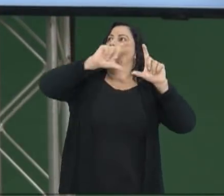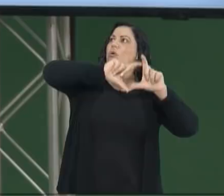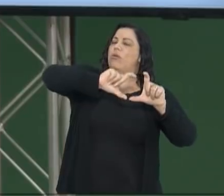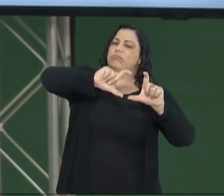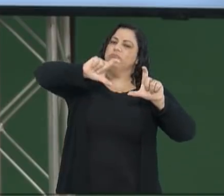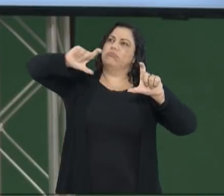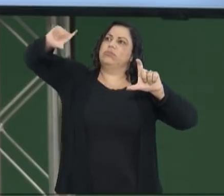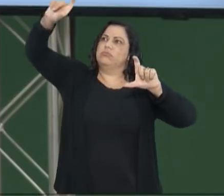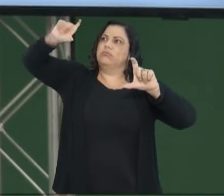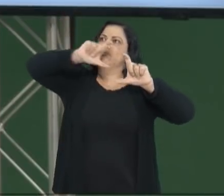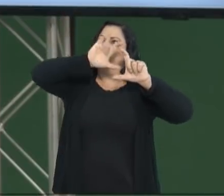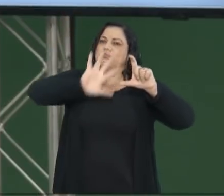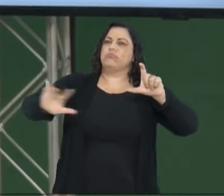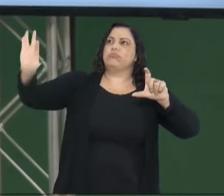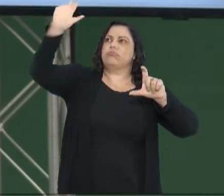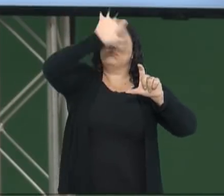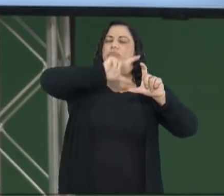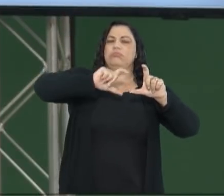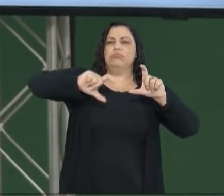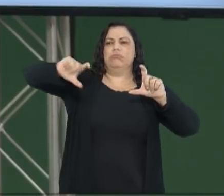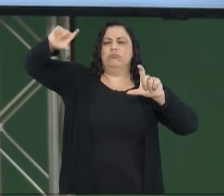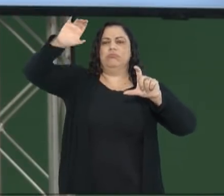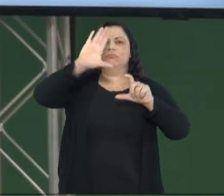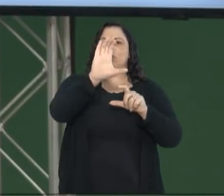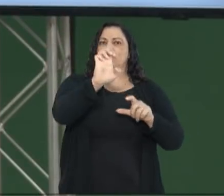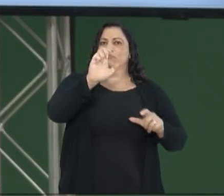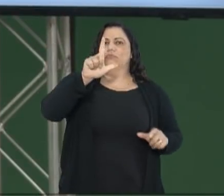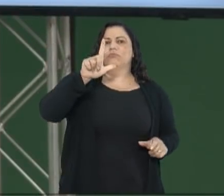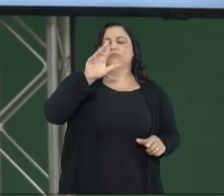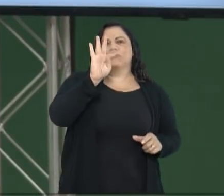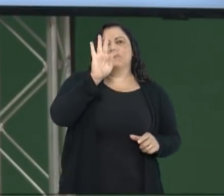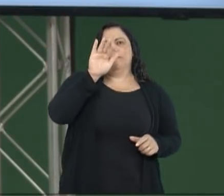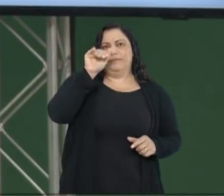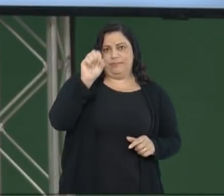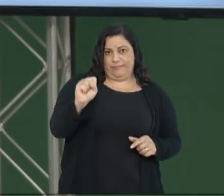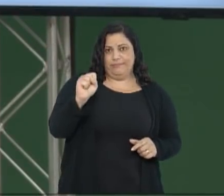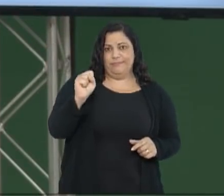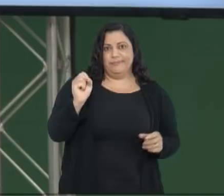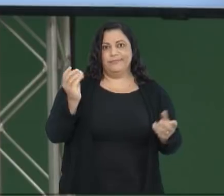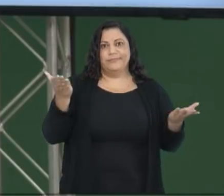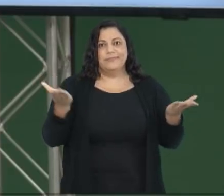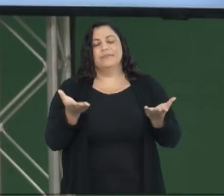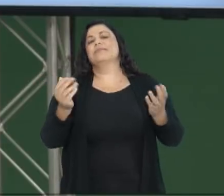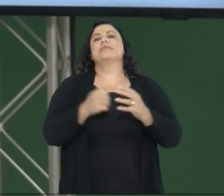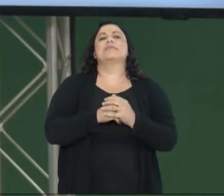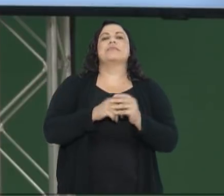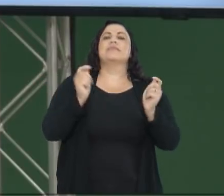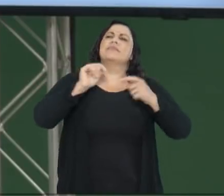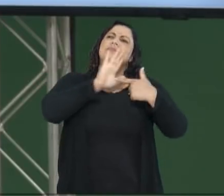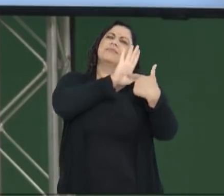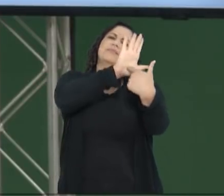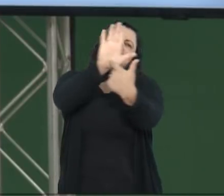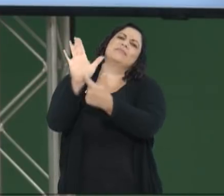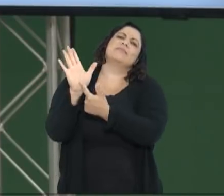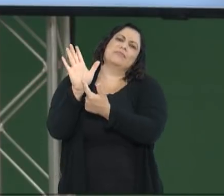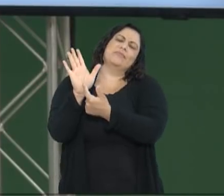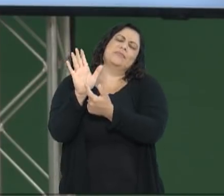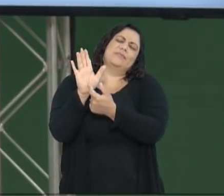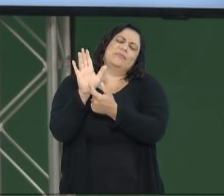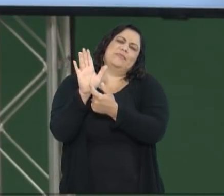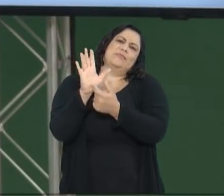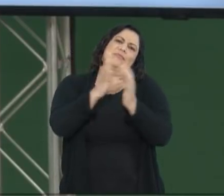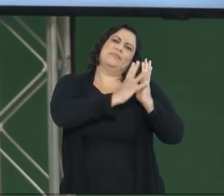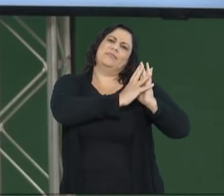oriental da Europa, a gente teve a presença dos celtas em determinado momento da história. E isso se reflete, claro, na cultura